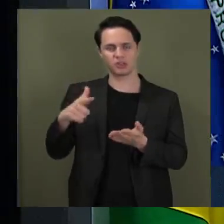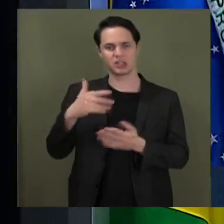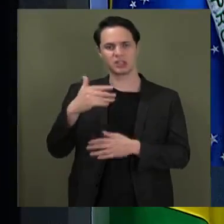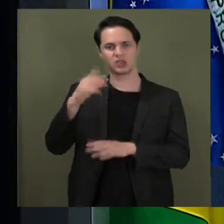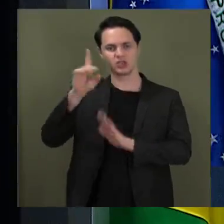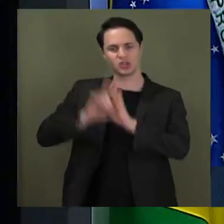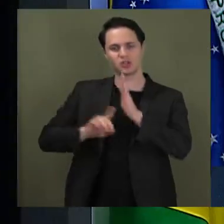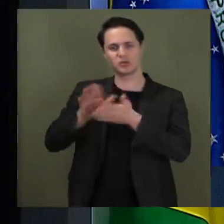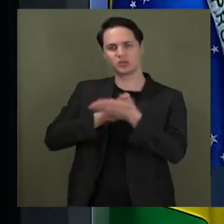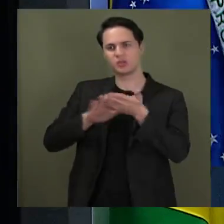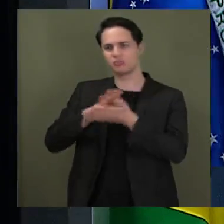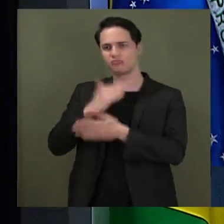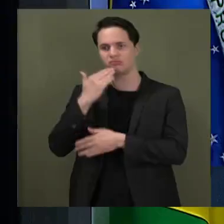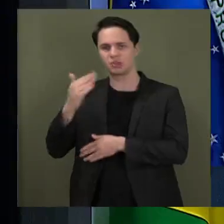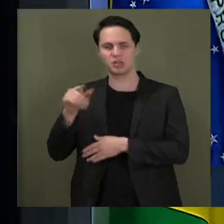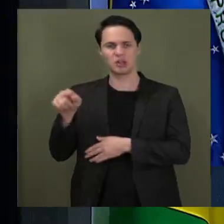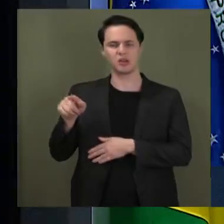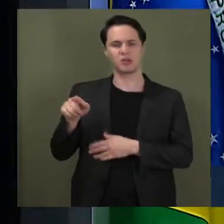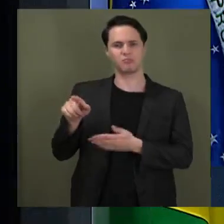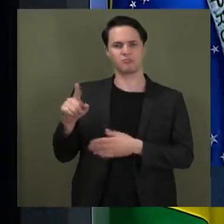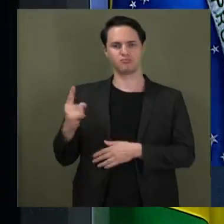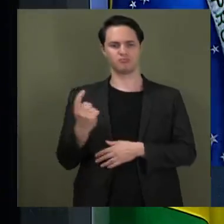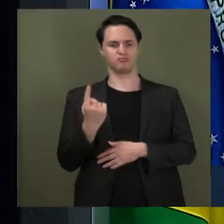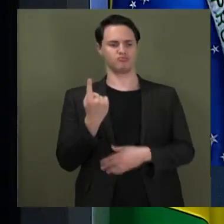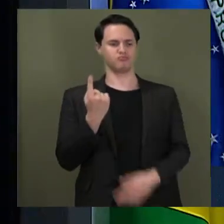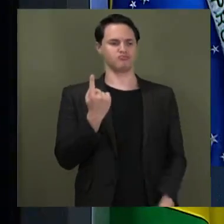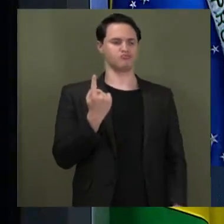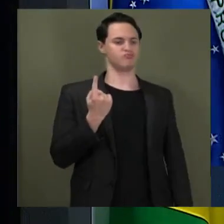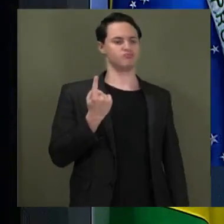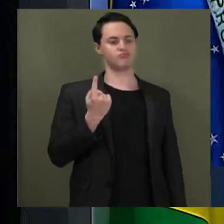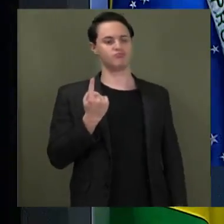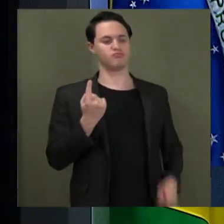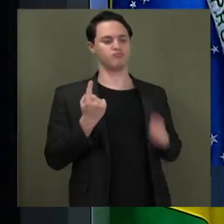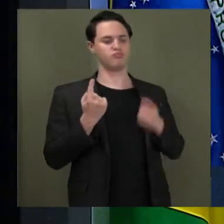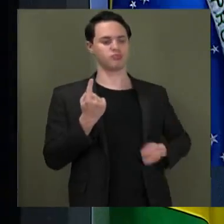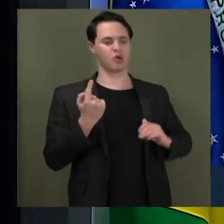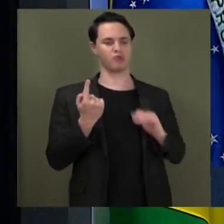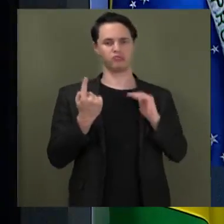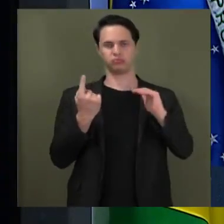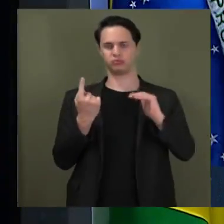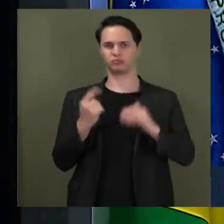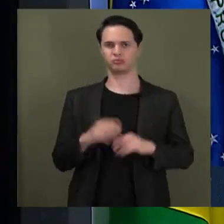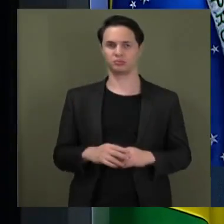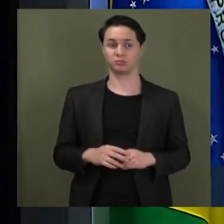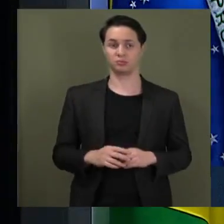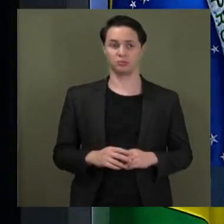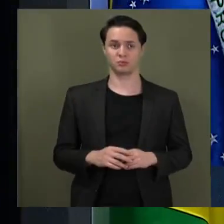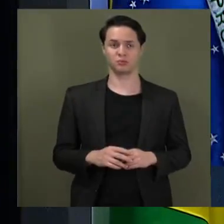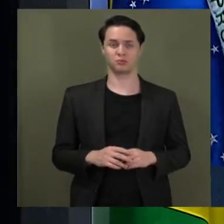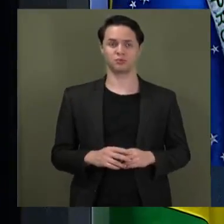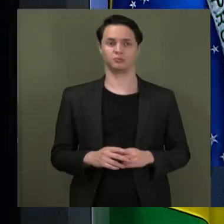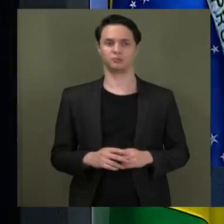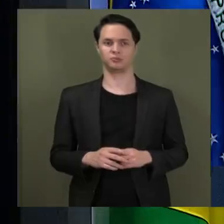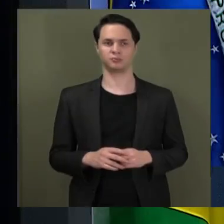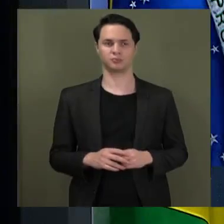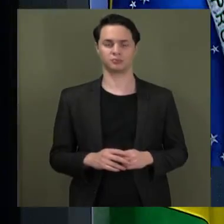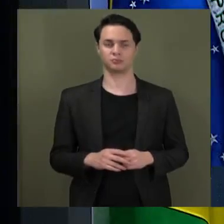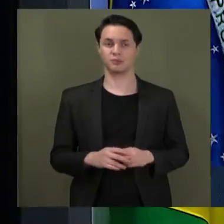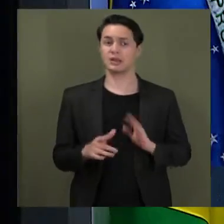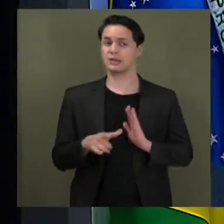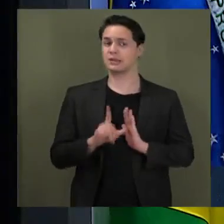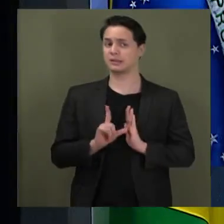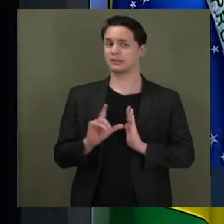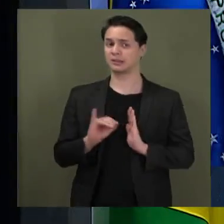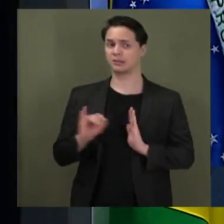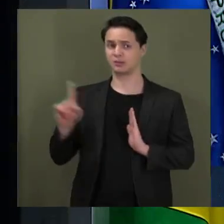apelação, como um verdadeiro tribunal da Inquisição. Antes de fazer isso, se tivesse um mínimo